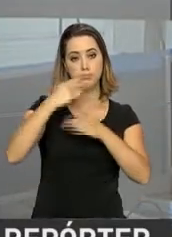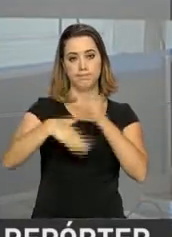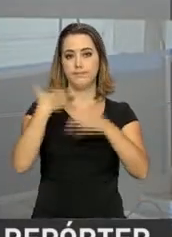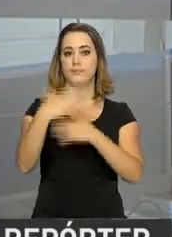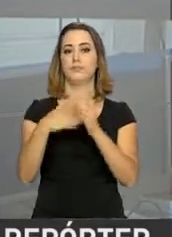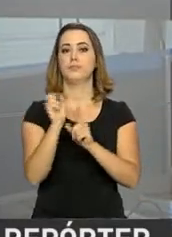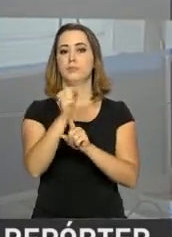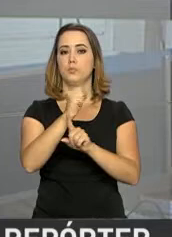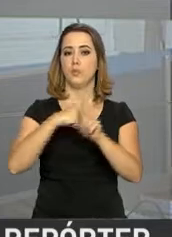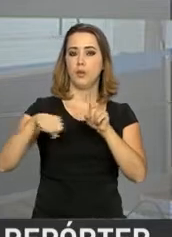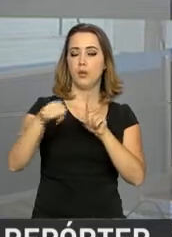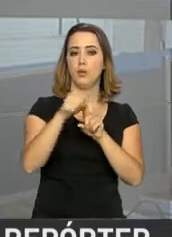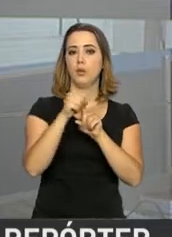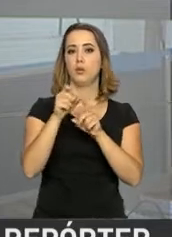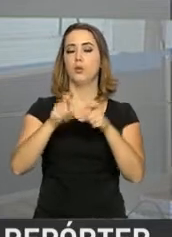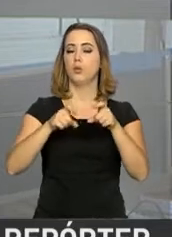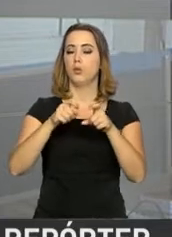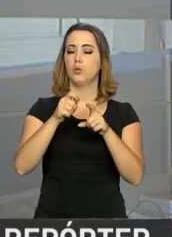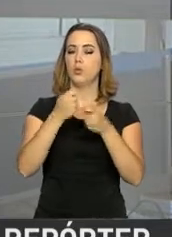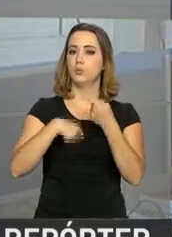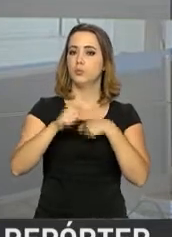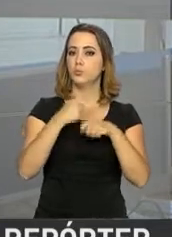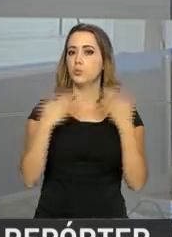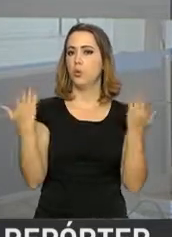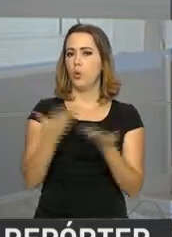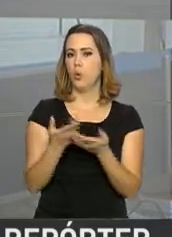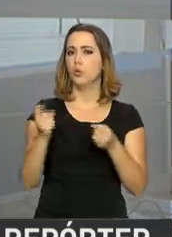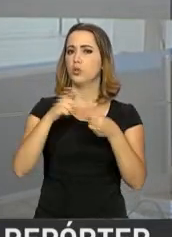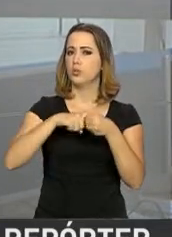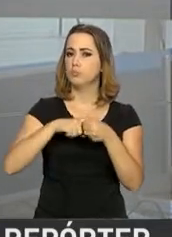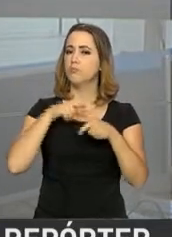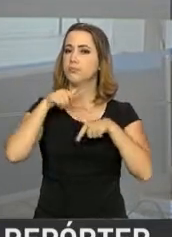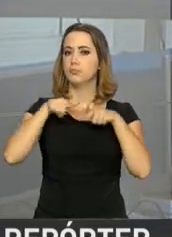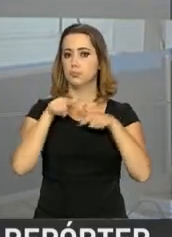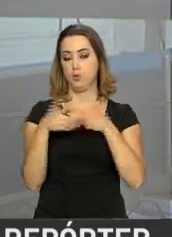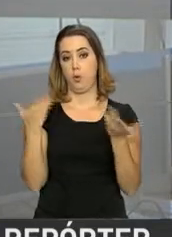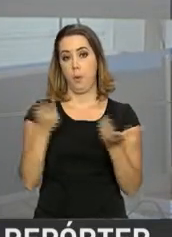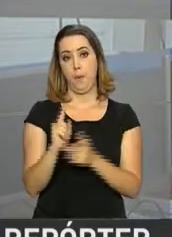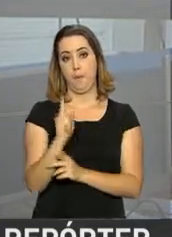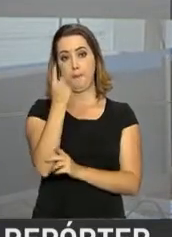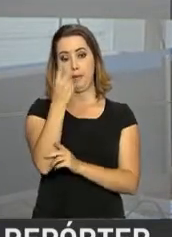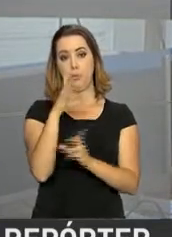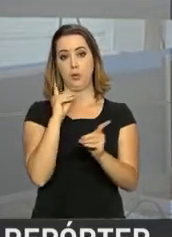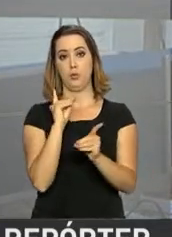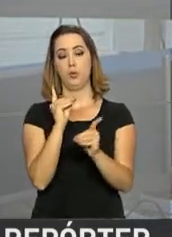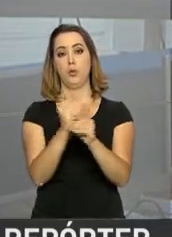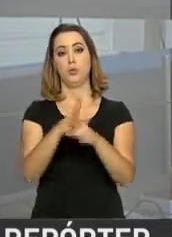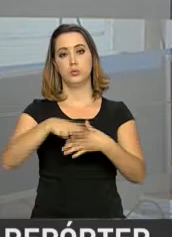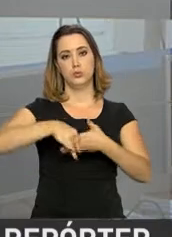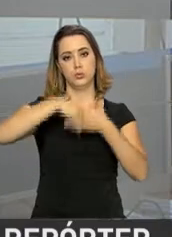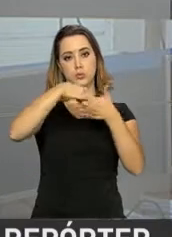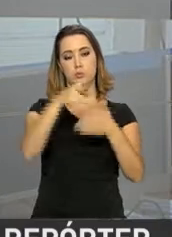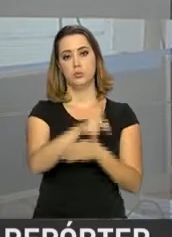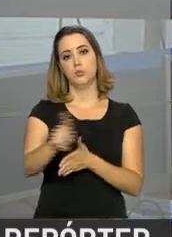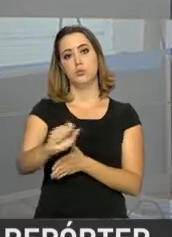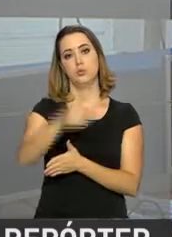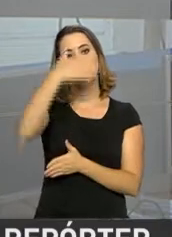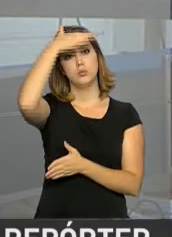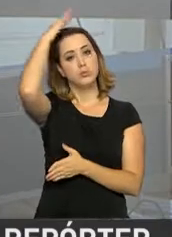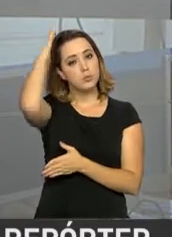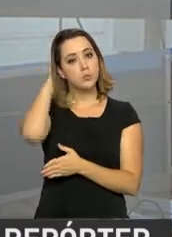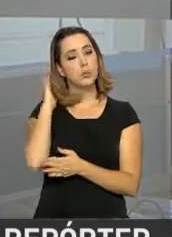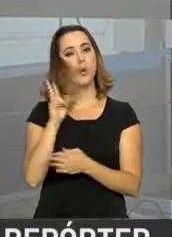desenvolvimento econômico e social voltou hoje às atividades o primeiro encontro sob o comando de michel temer o presidente defendeu as reformas